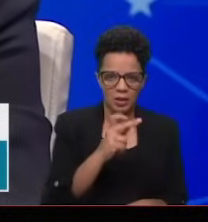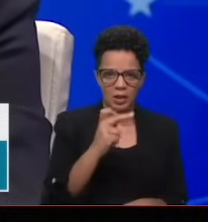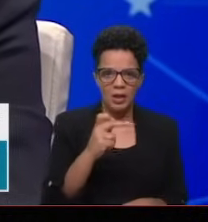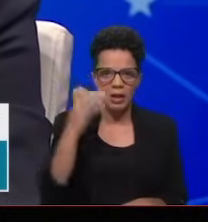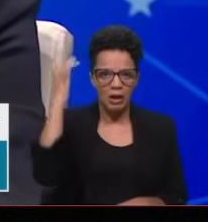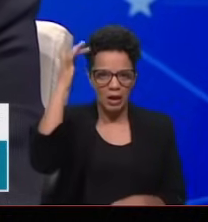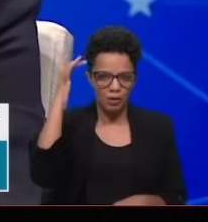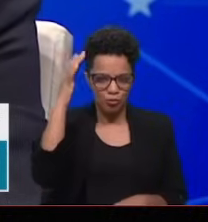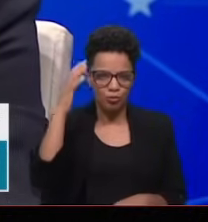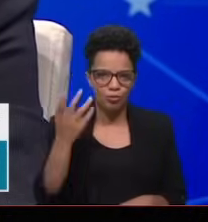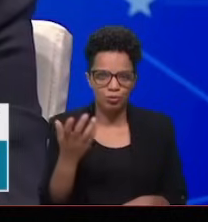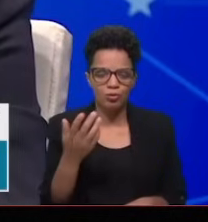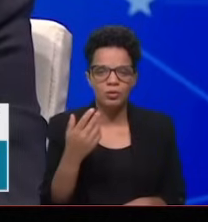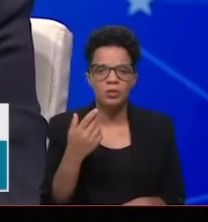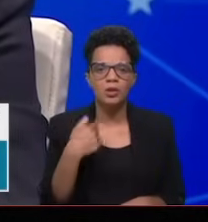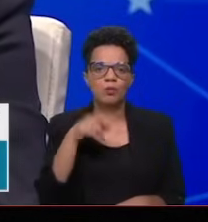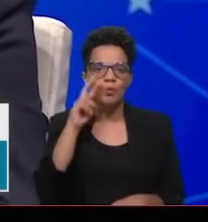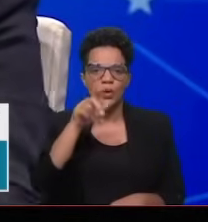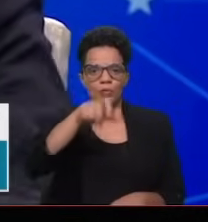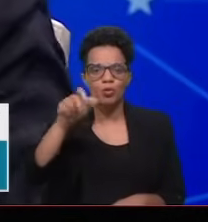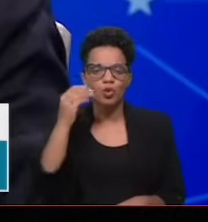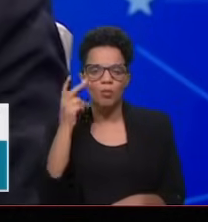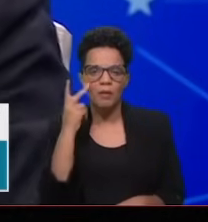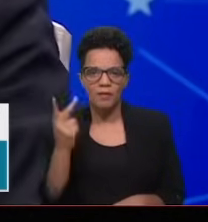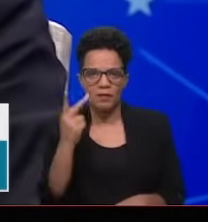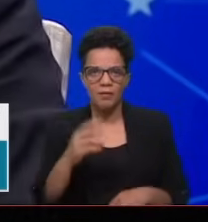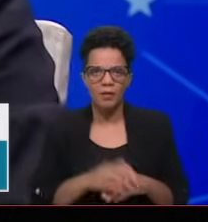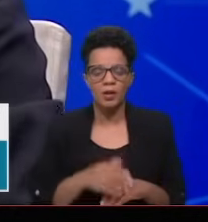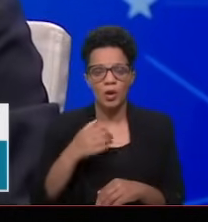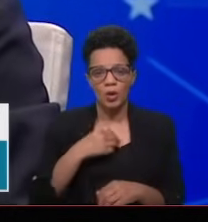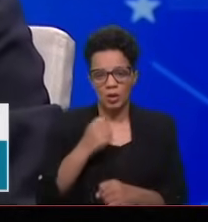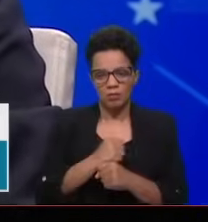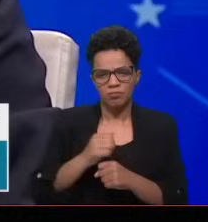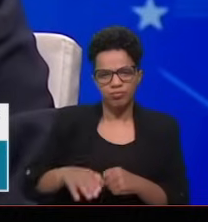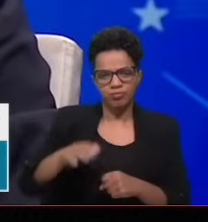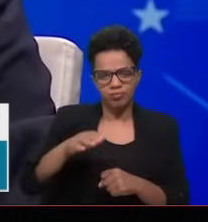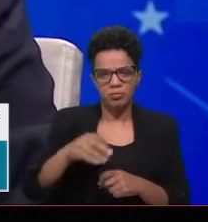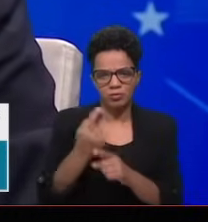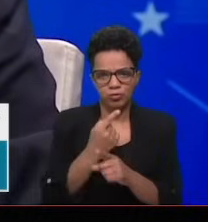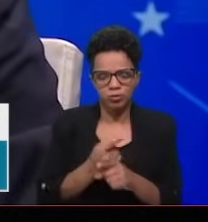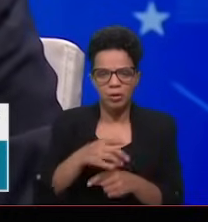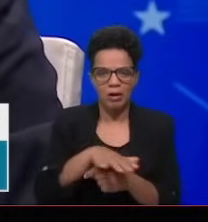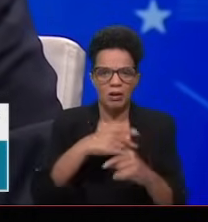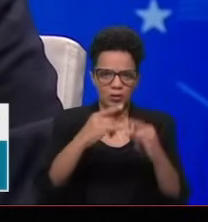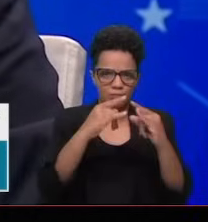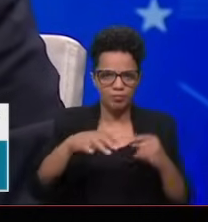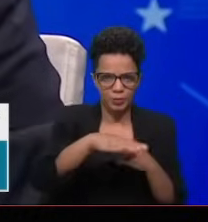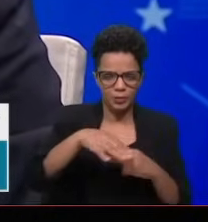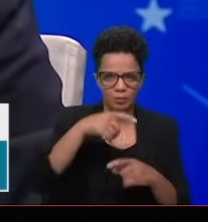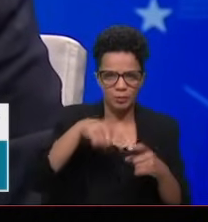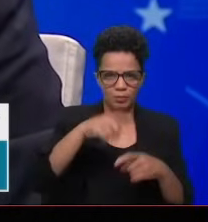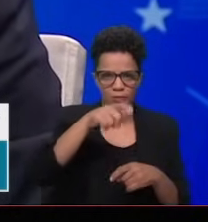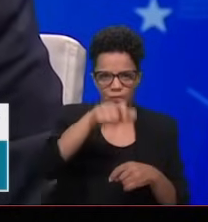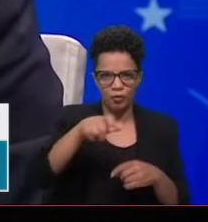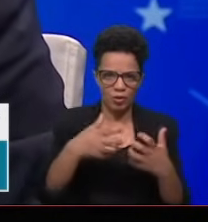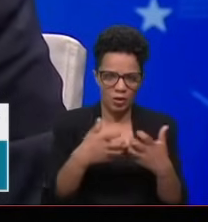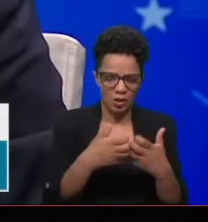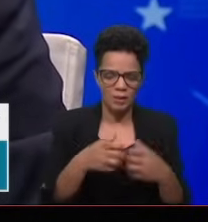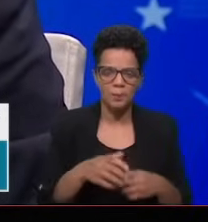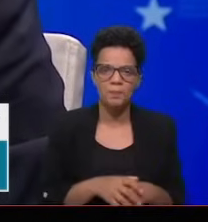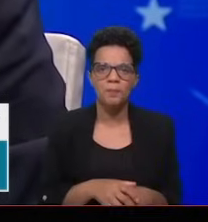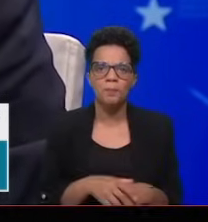vivem em condições absolutamente humanas eu Visitei ao longo da minha carreira vários Campos de refugiados Visitei Campos refugiados na